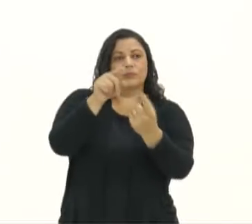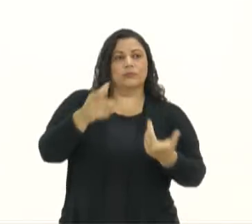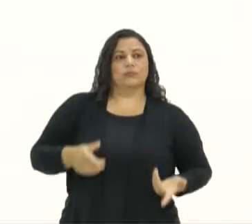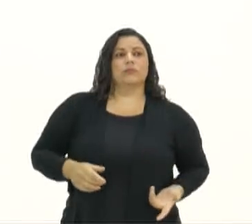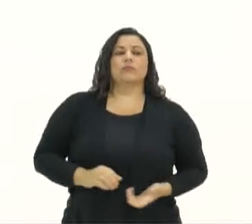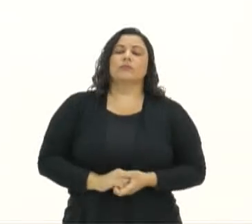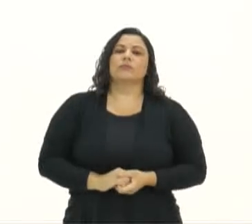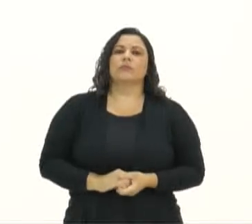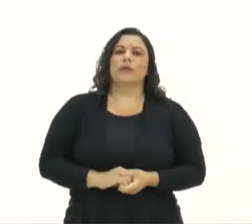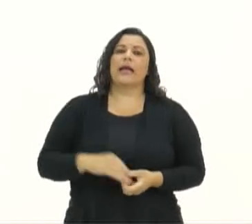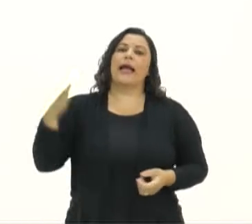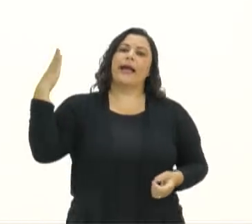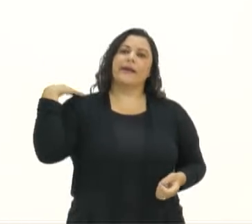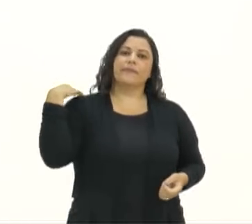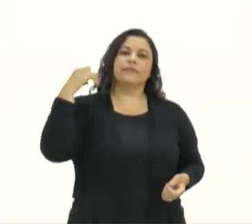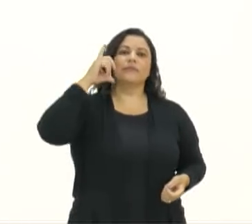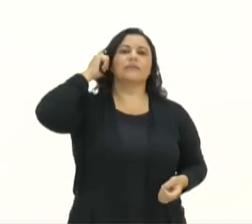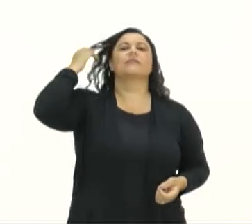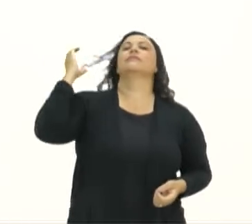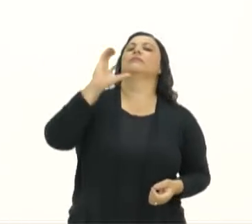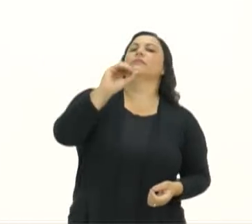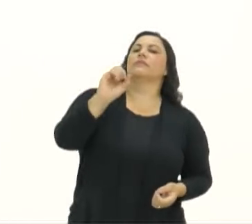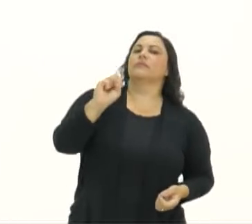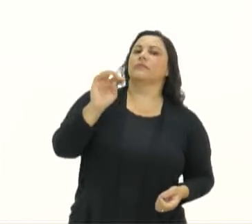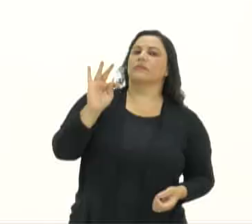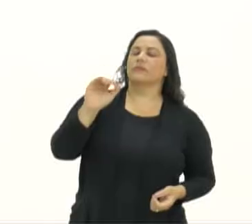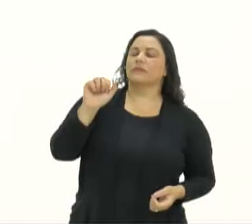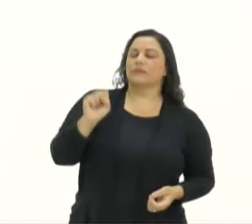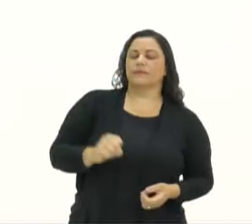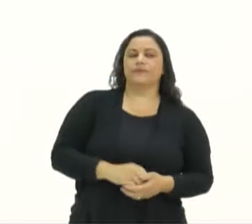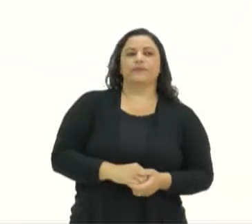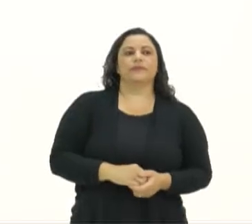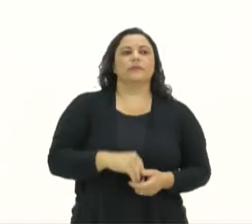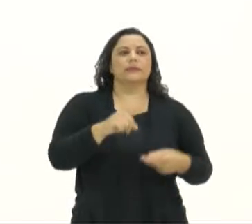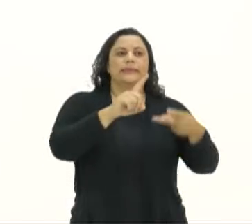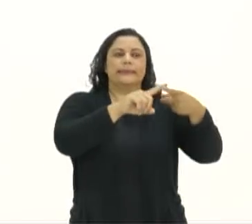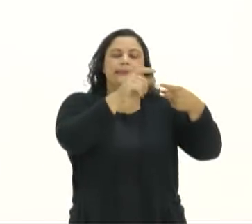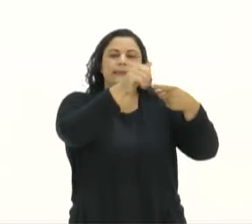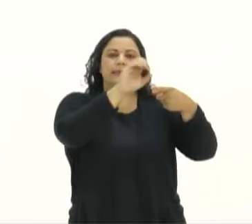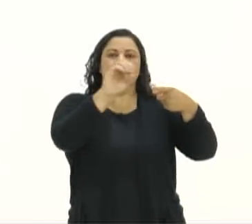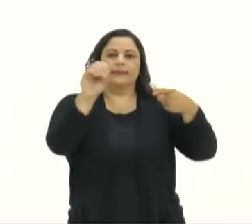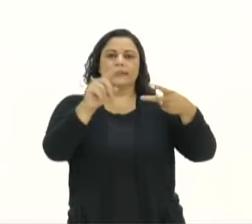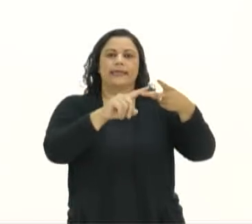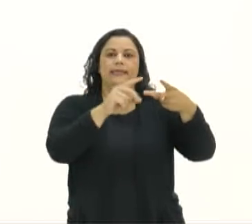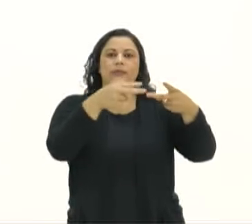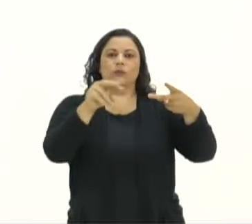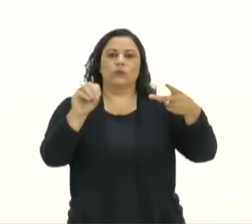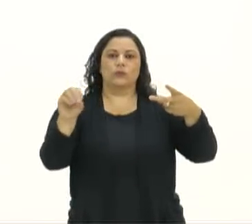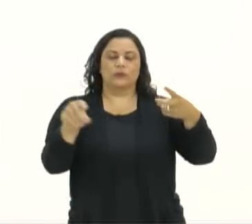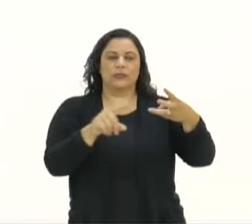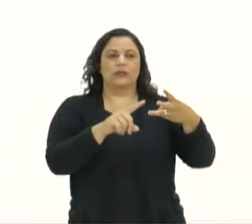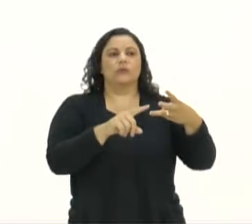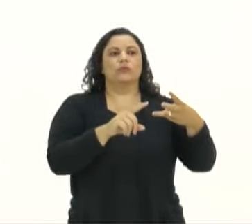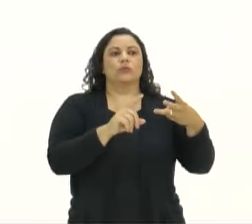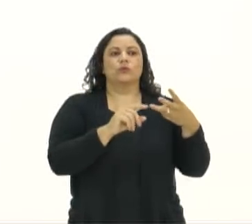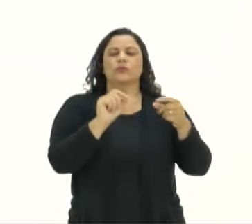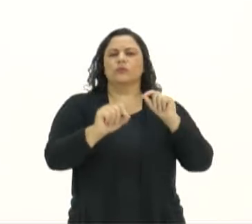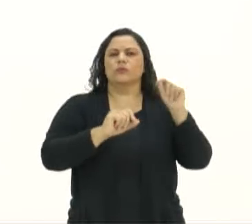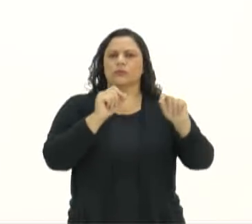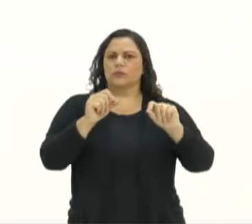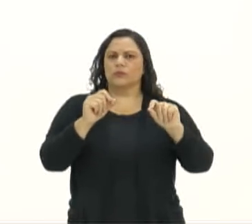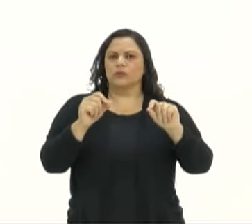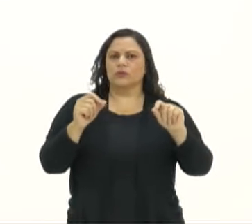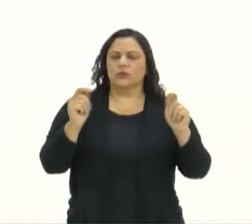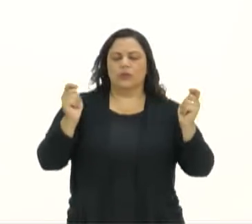exemplo, costas. Nós temos a prova de 100 e 200 metros costas. No estilo costas,